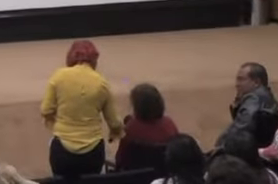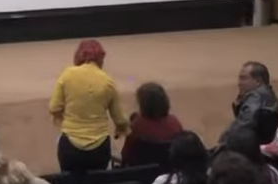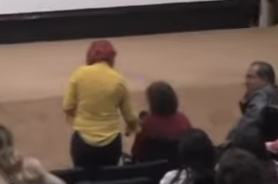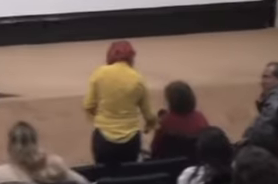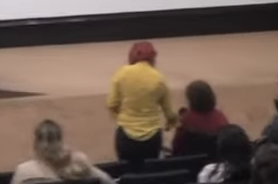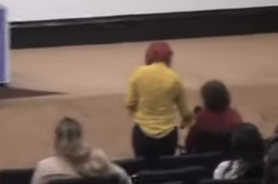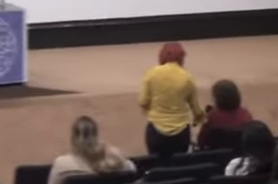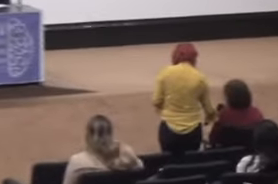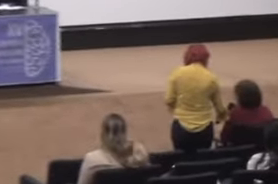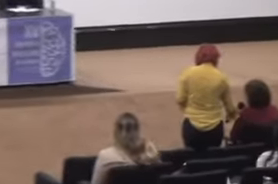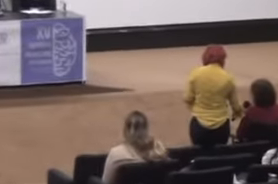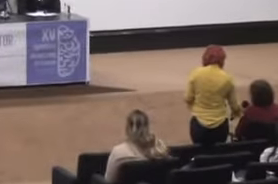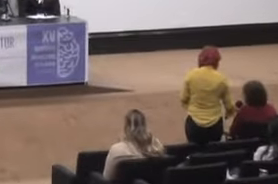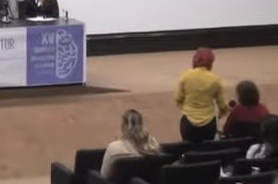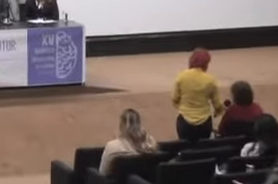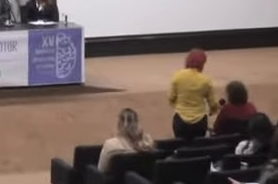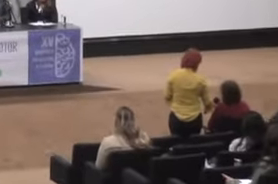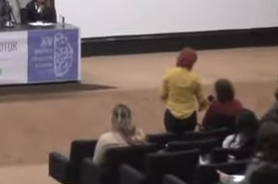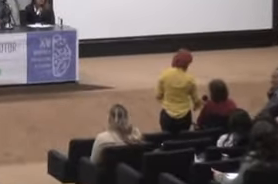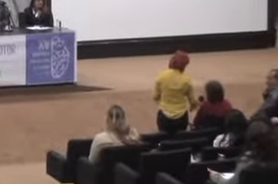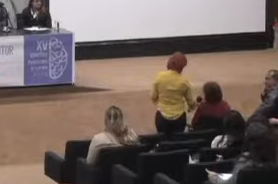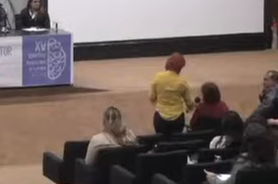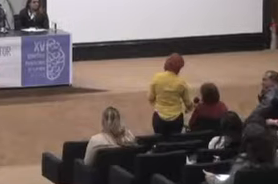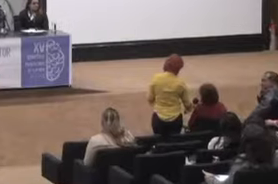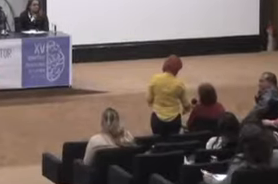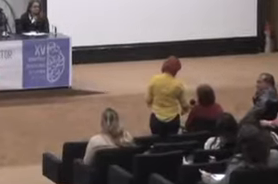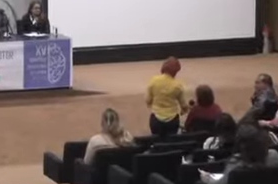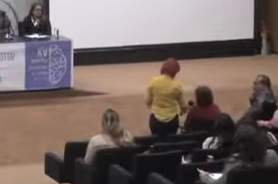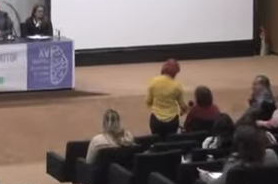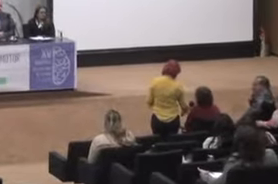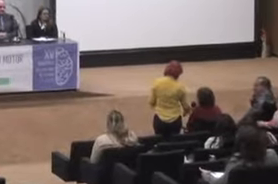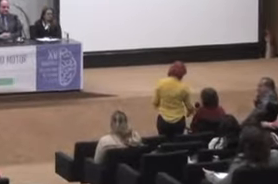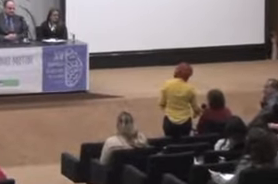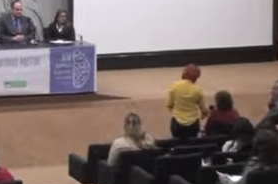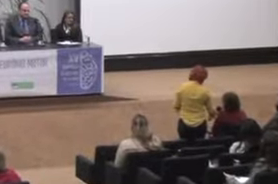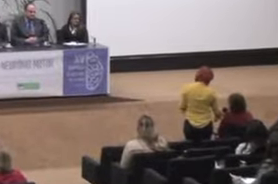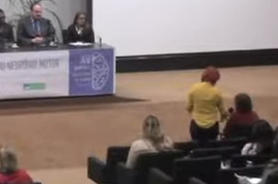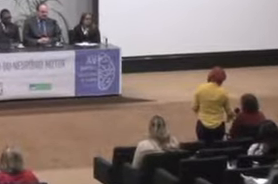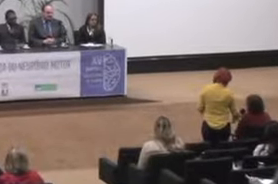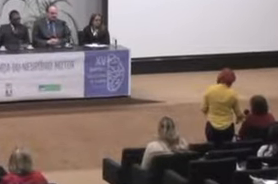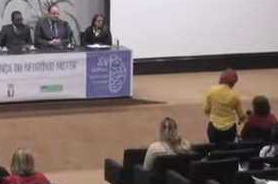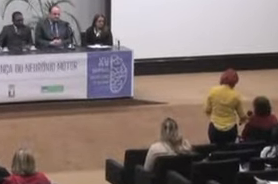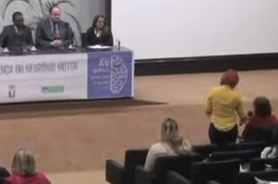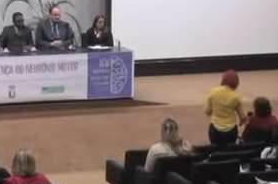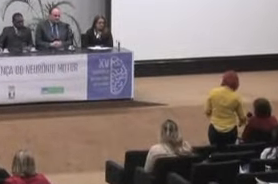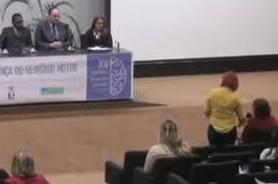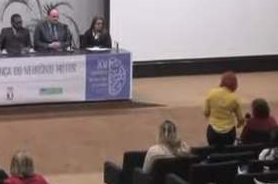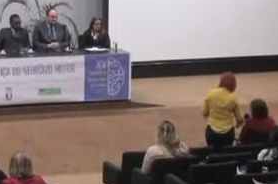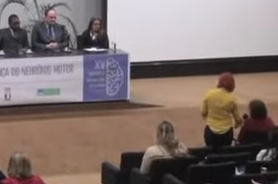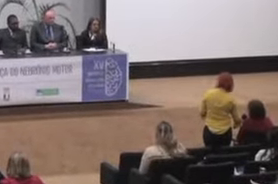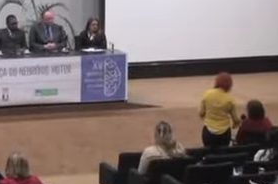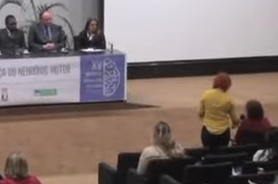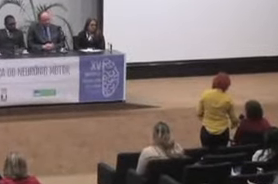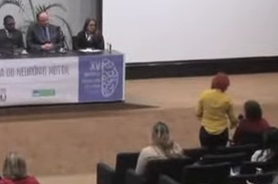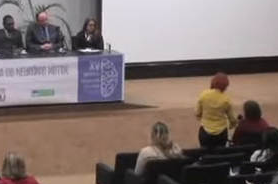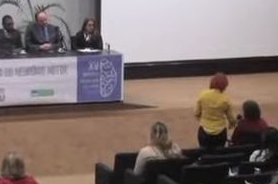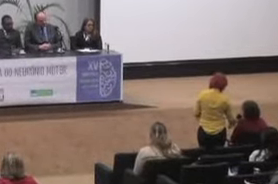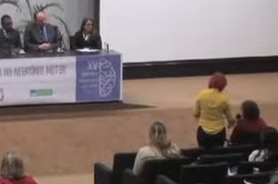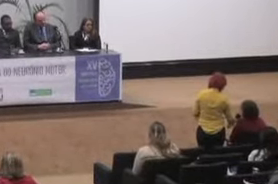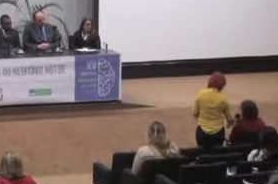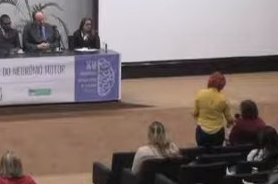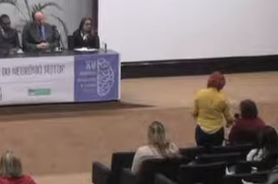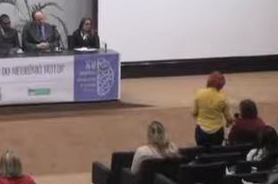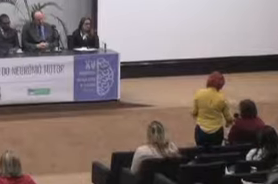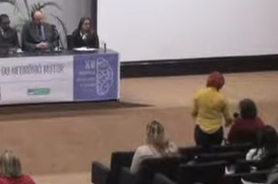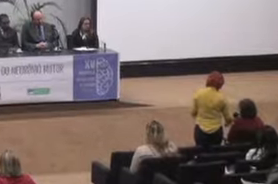Eu sou a Ana Amélia, sou paciente dela e eu gostaria de fazer uma pergunta para o doutor Cari. Dentro